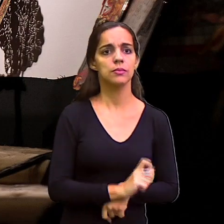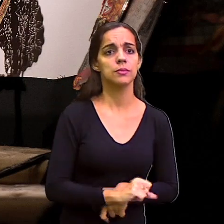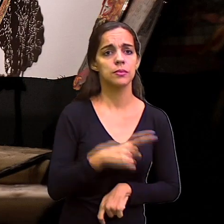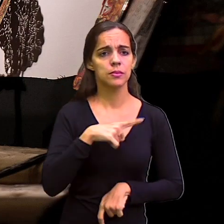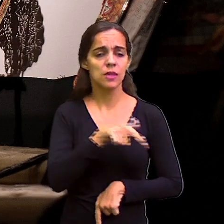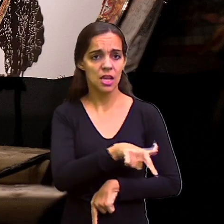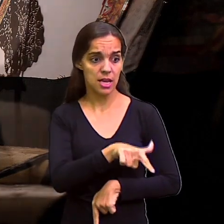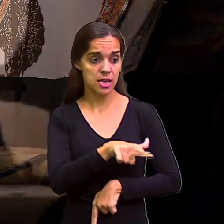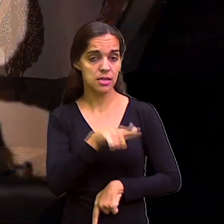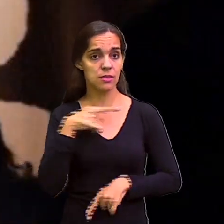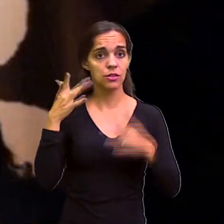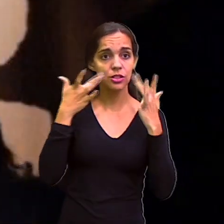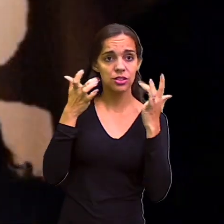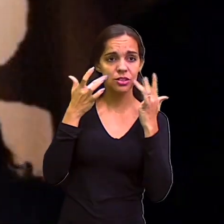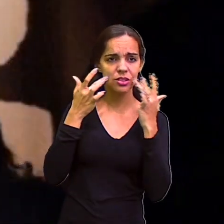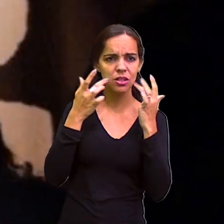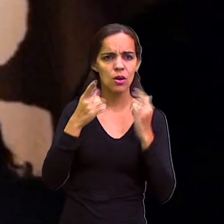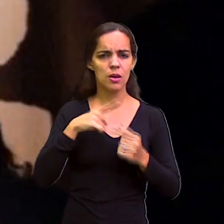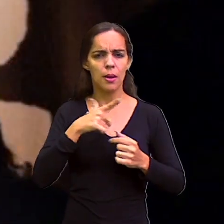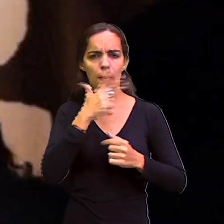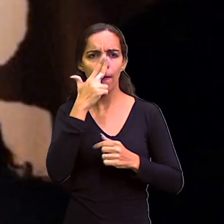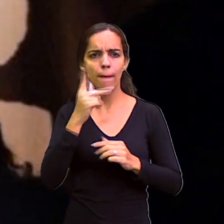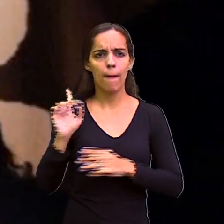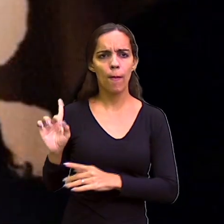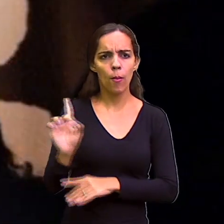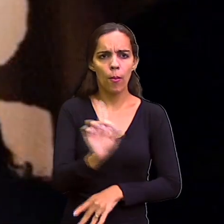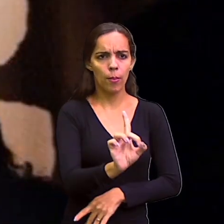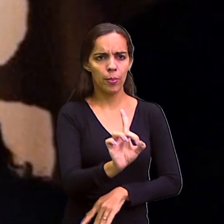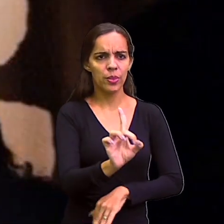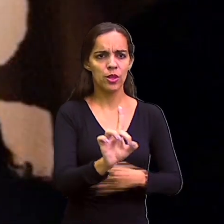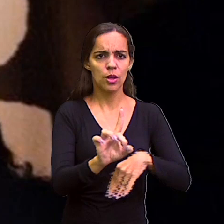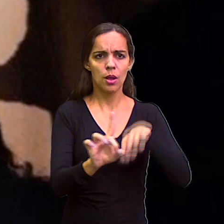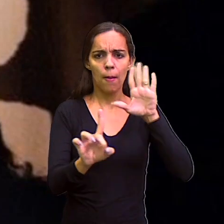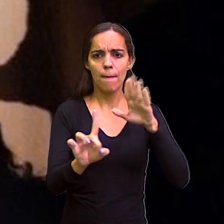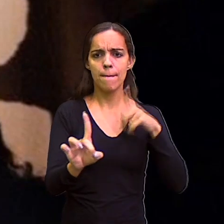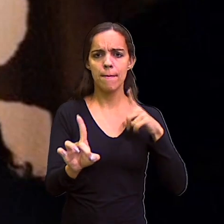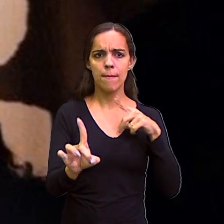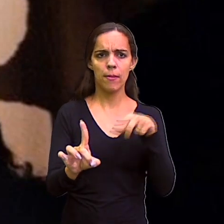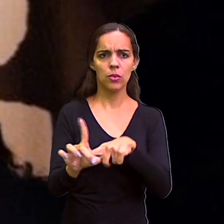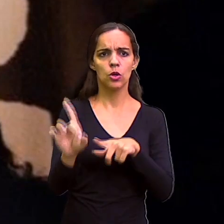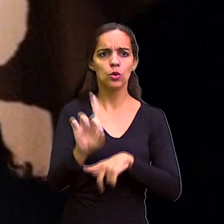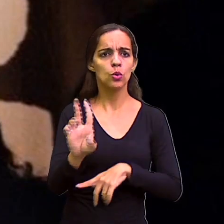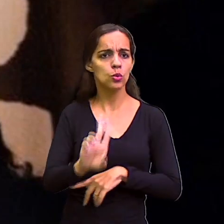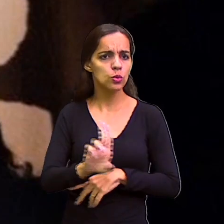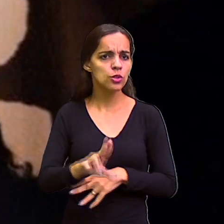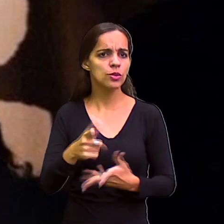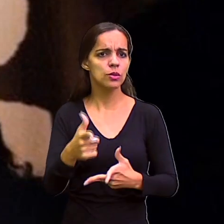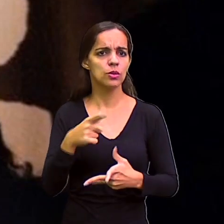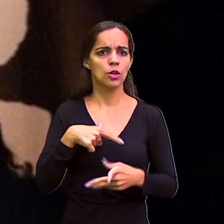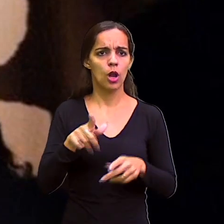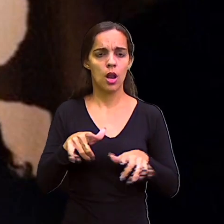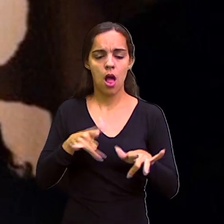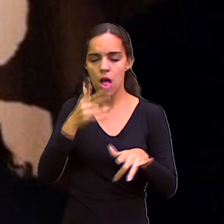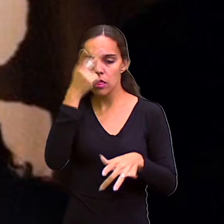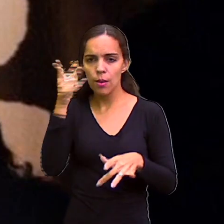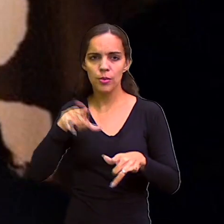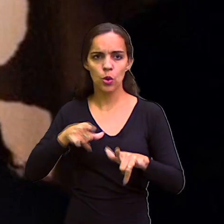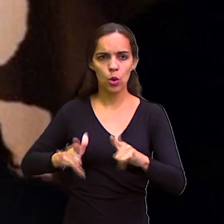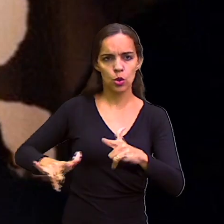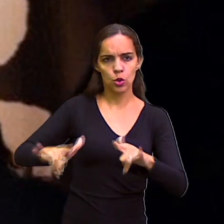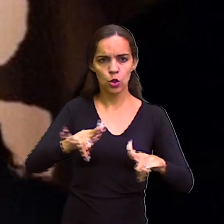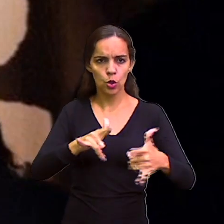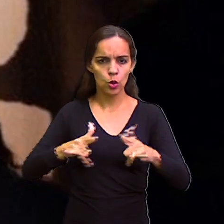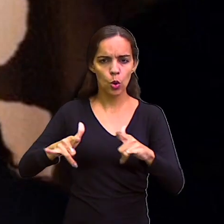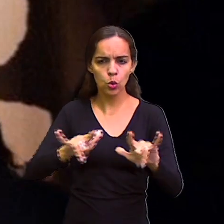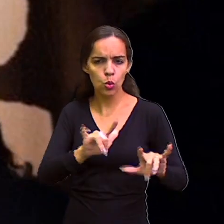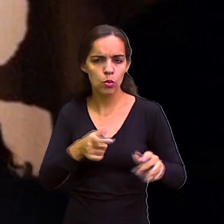teatro de sombra, um personagem essencial é o marionetista, pessoa que controla, que